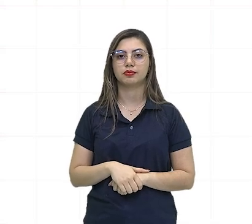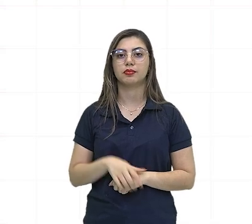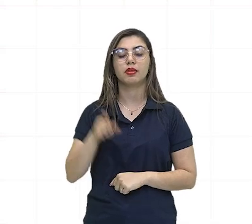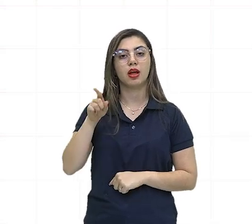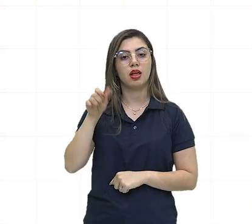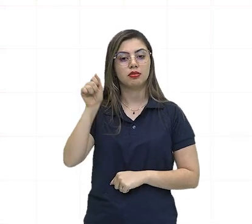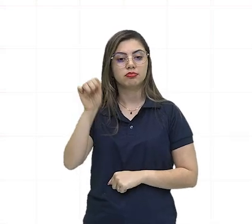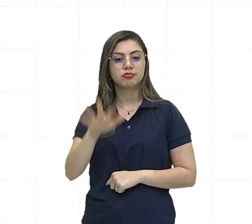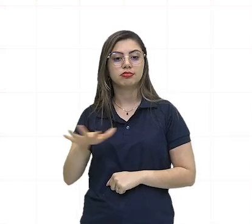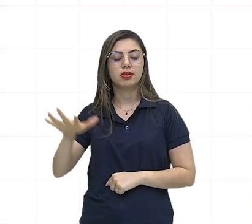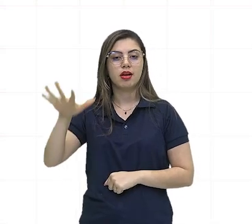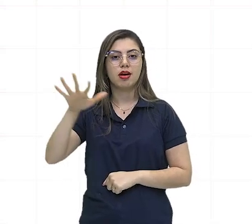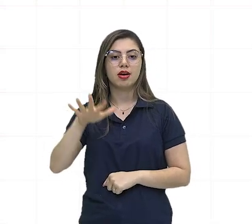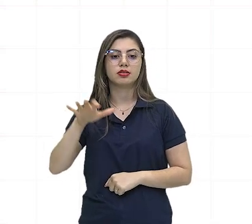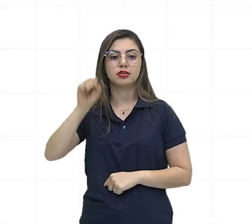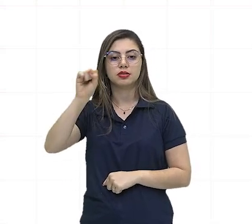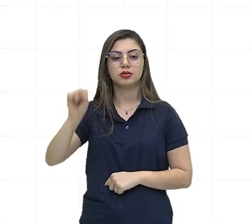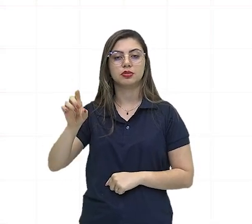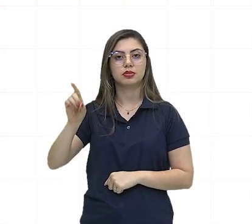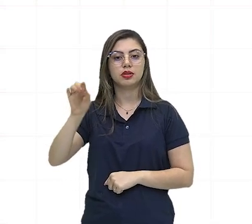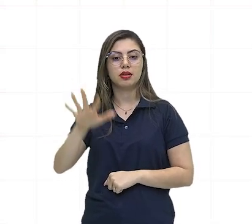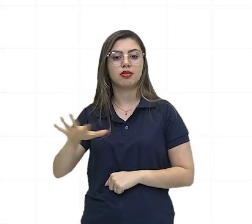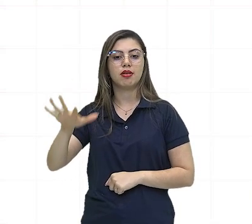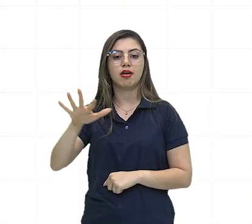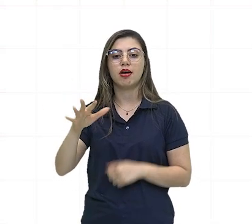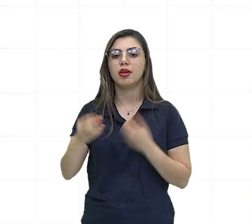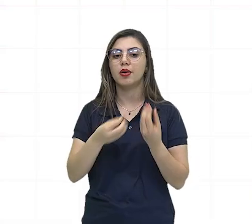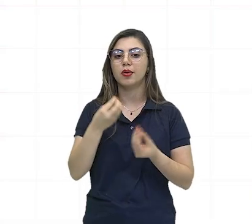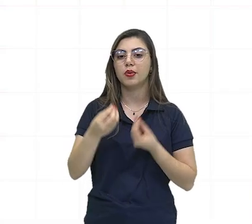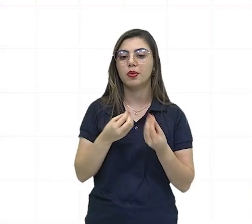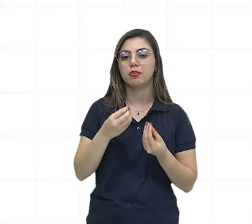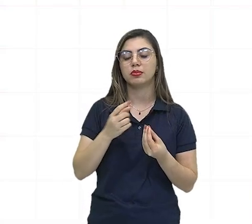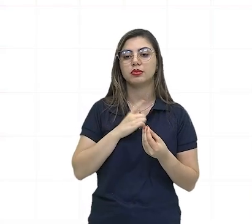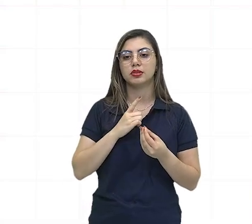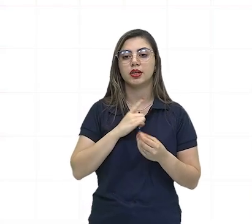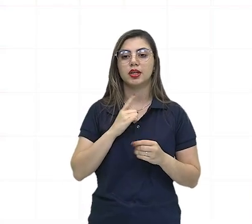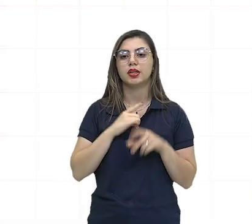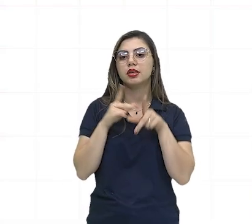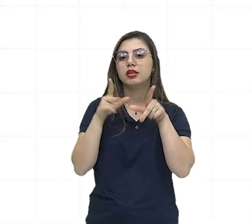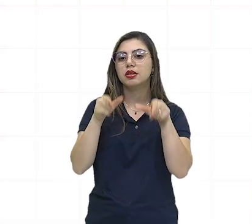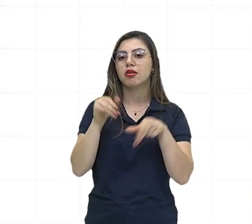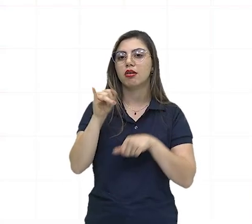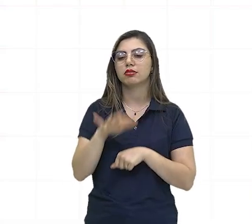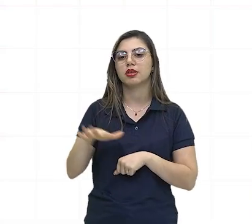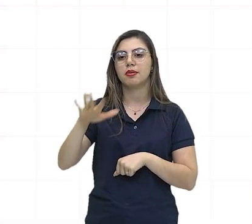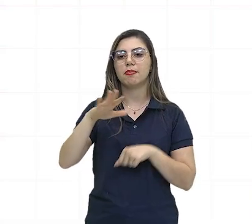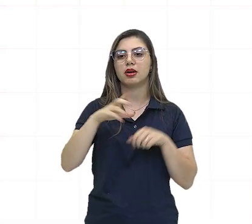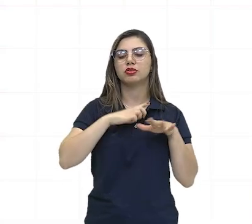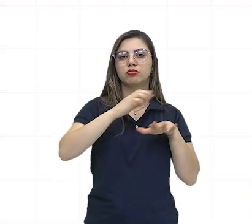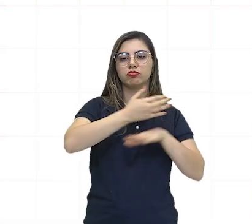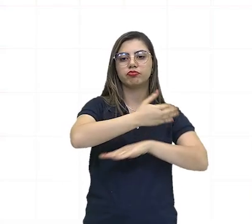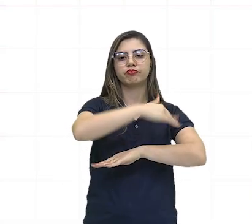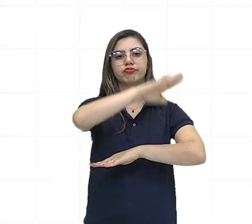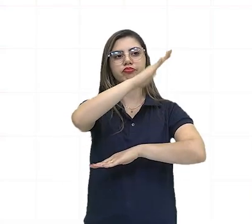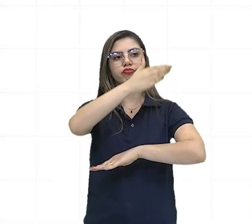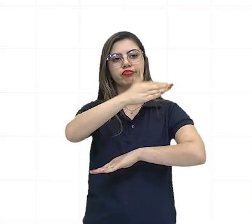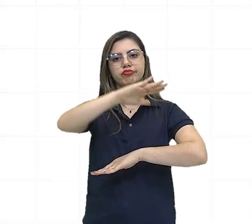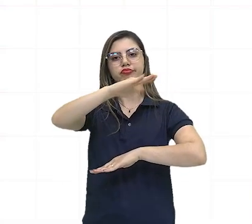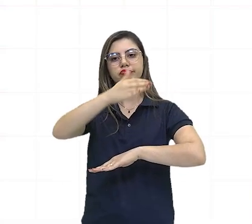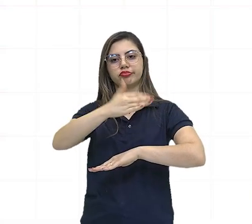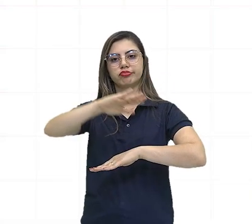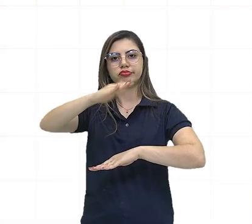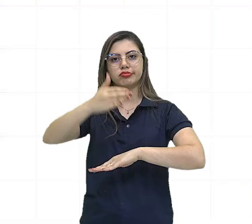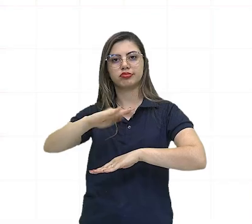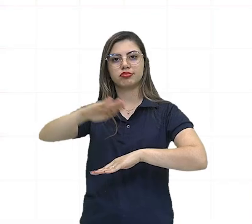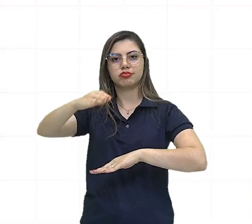a agricultura de jardinagem ela é organizada em forma de terraços, como vocês podem observar nessa imagem, né,